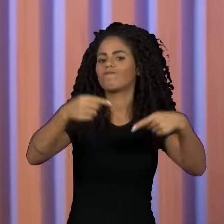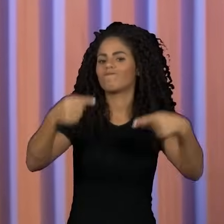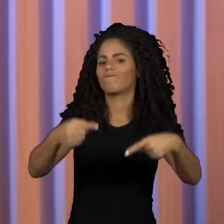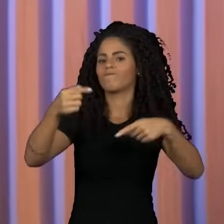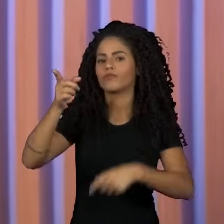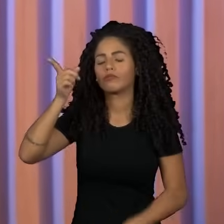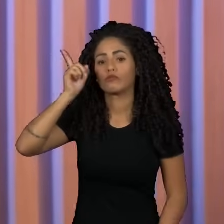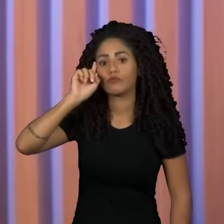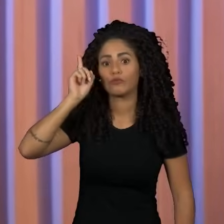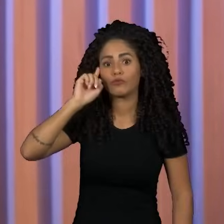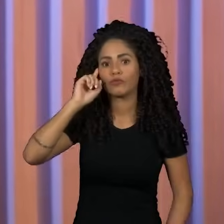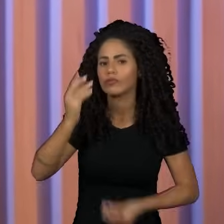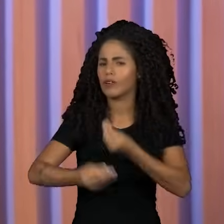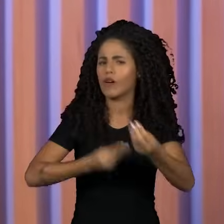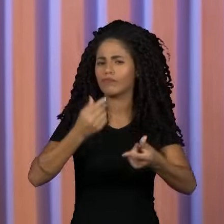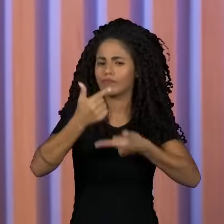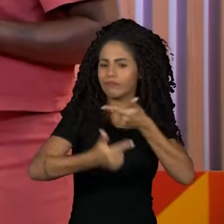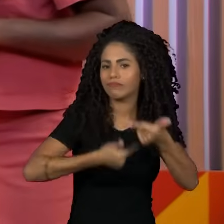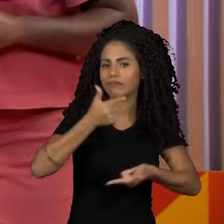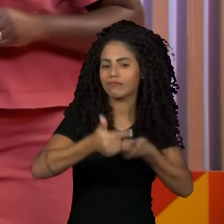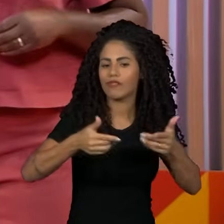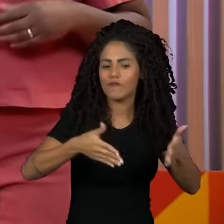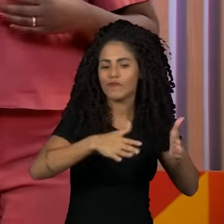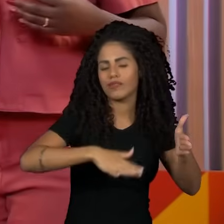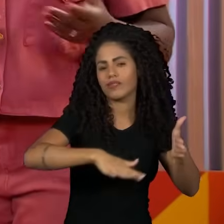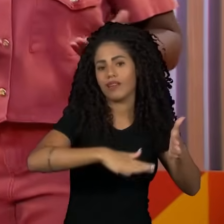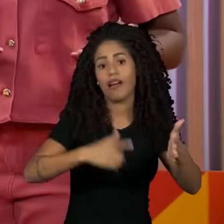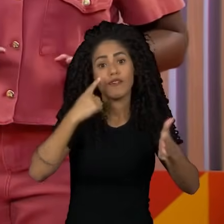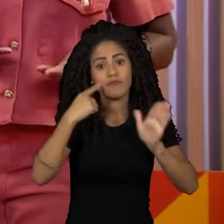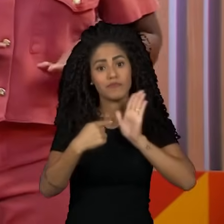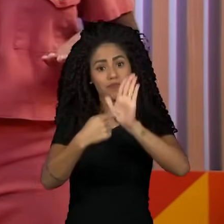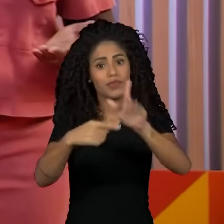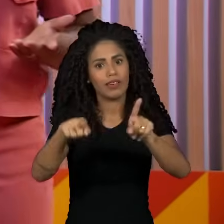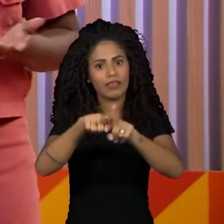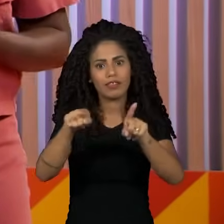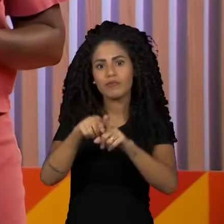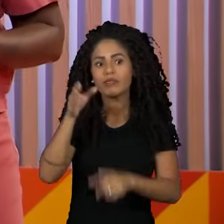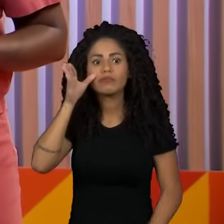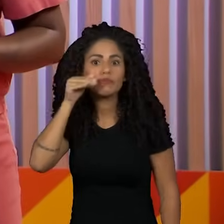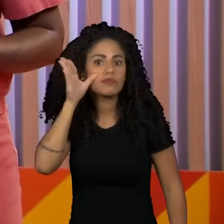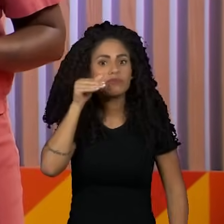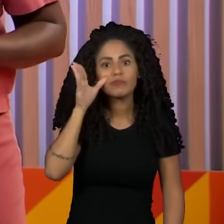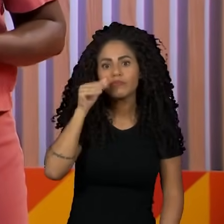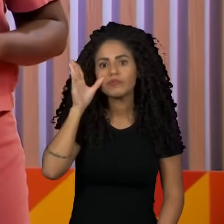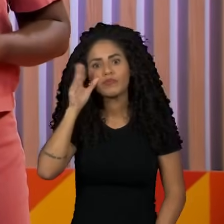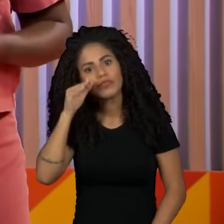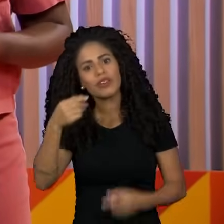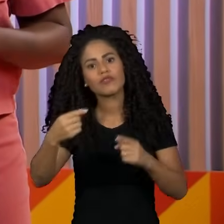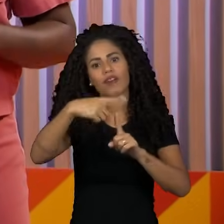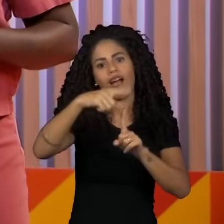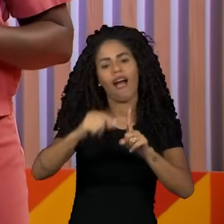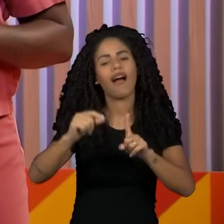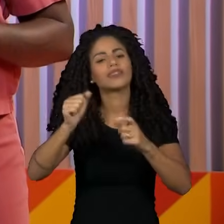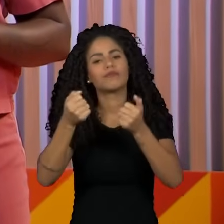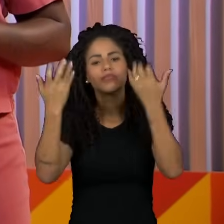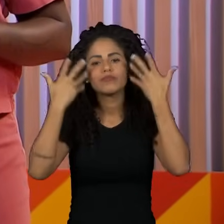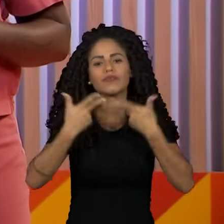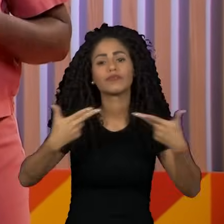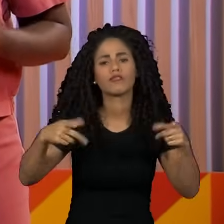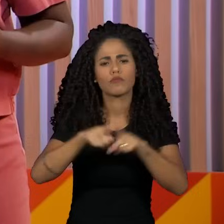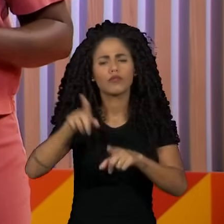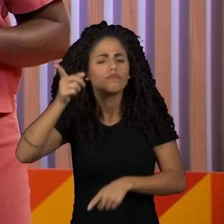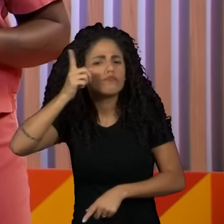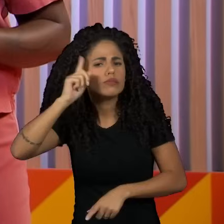eles enfrentam no mercado de trabalho. Vamos mostrar curiosidades da fauna brasileira e pessoas que trabalham diariamente